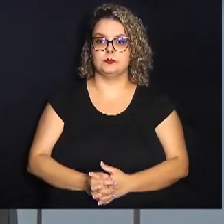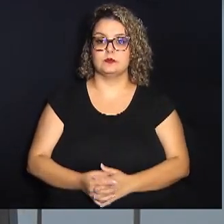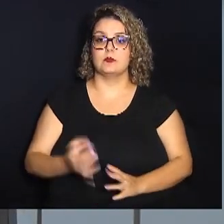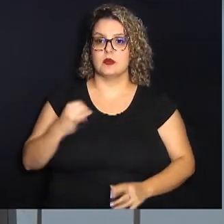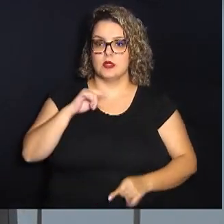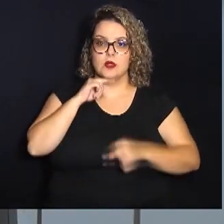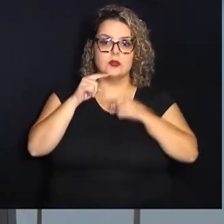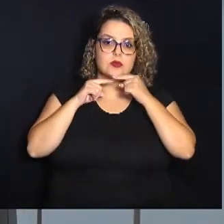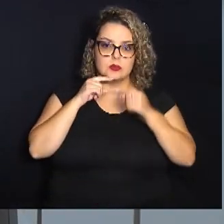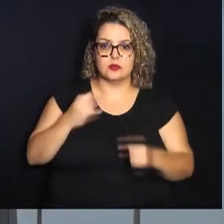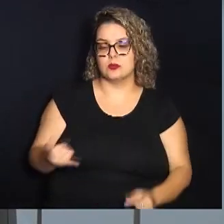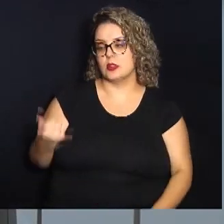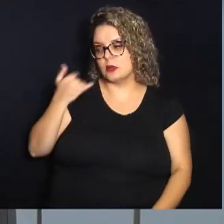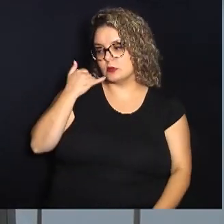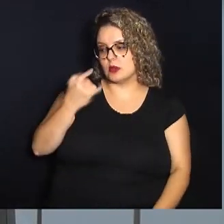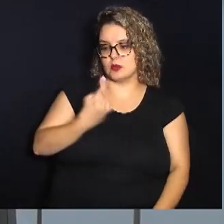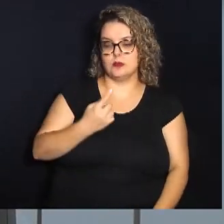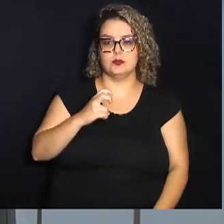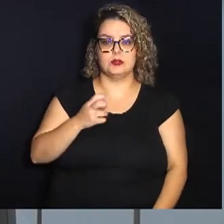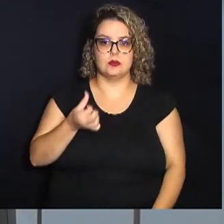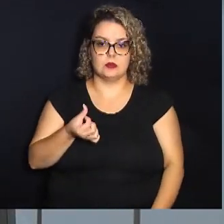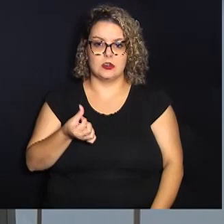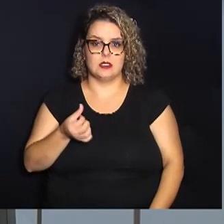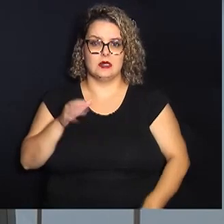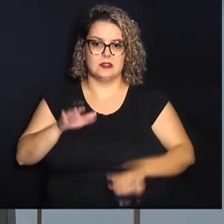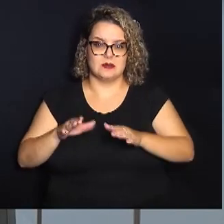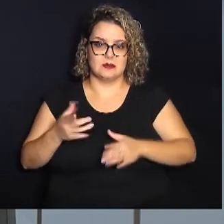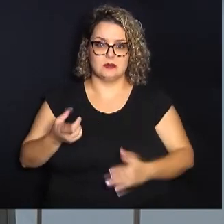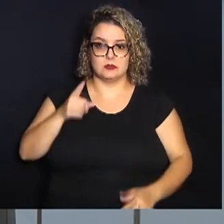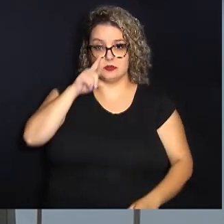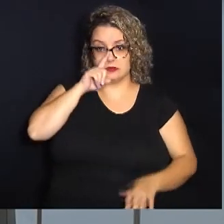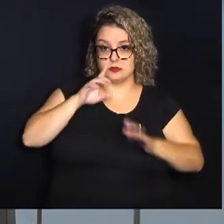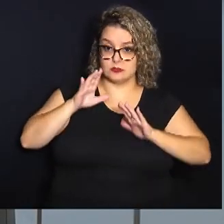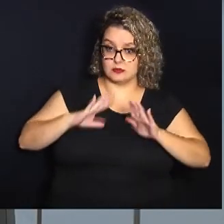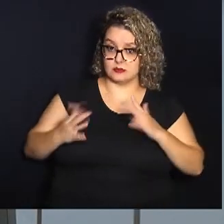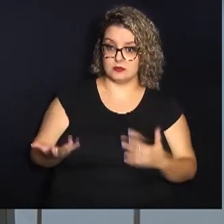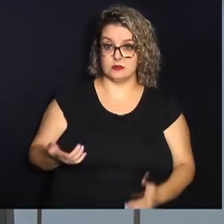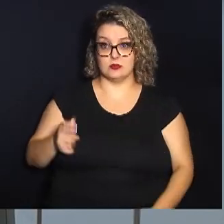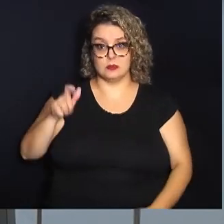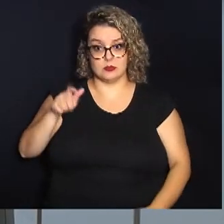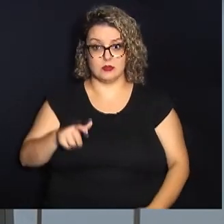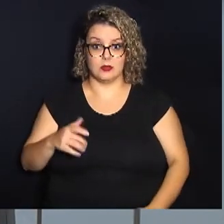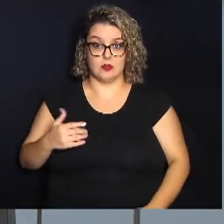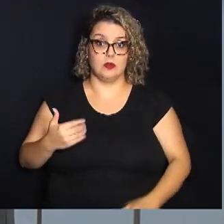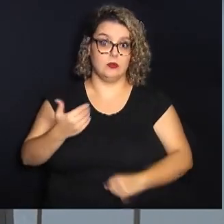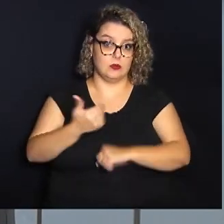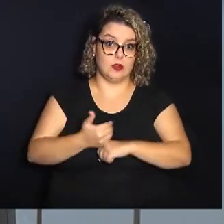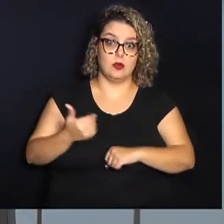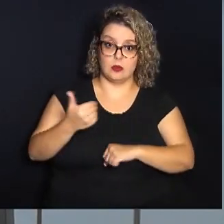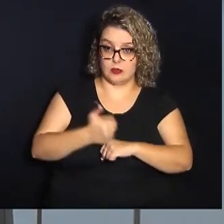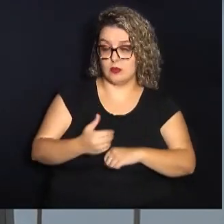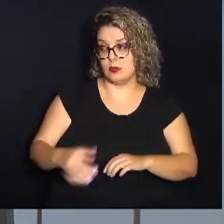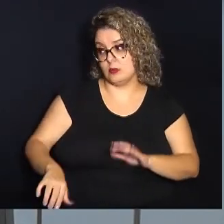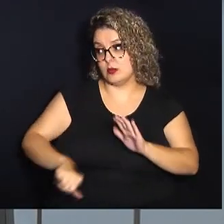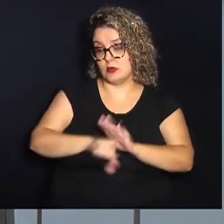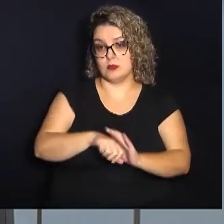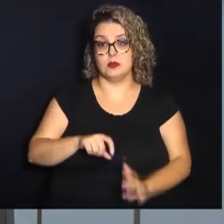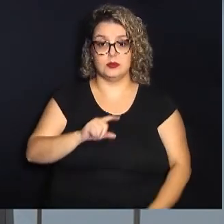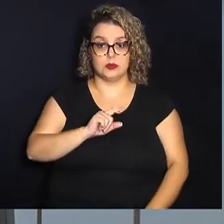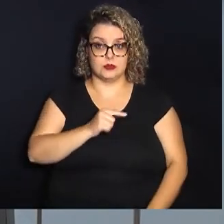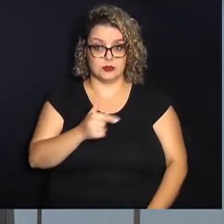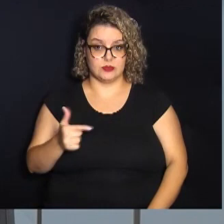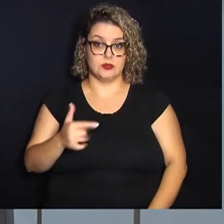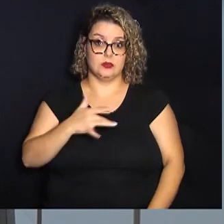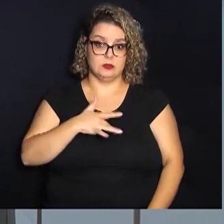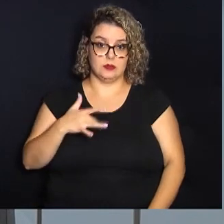pode ligar no 156, verificar. Às vezes tem um receio de ser um golpe, alguma coisa, de não ser alguém da saúde, né? Mas